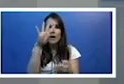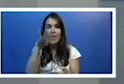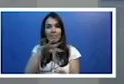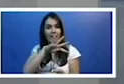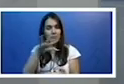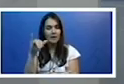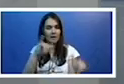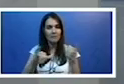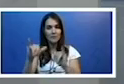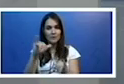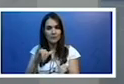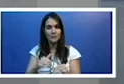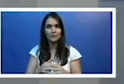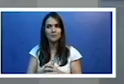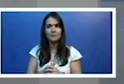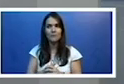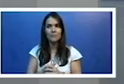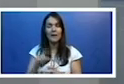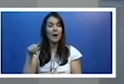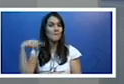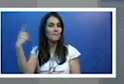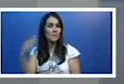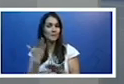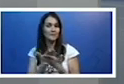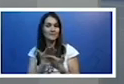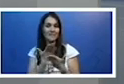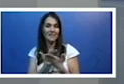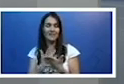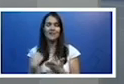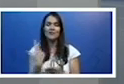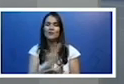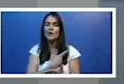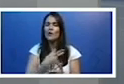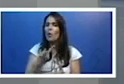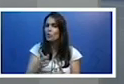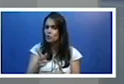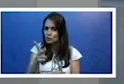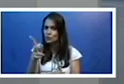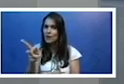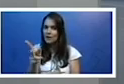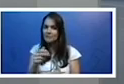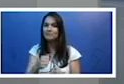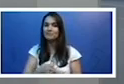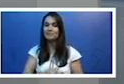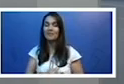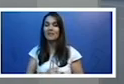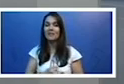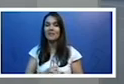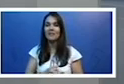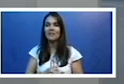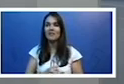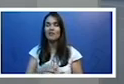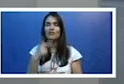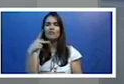tá certo? E na nossa próxima aula a gente vai dar sequência nas funções inorgânicas e a gente vai